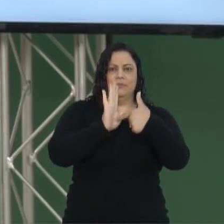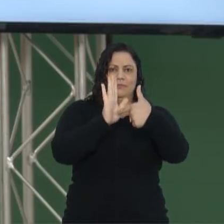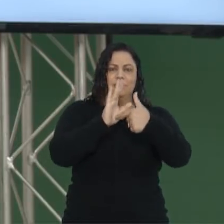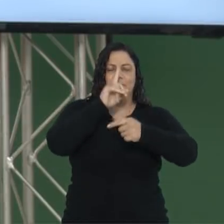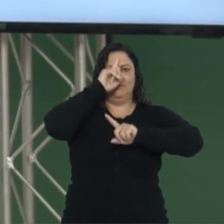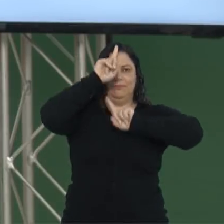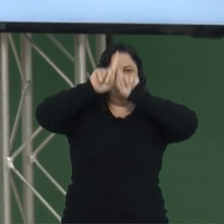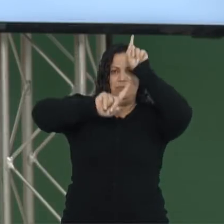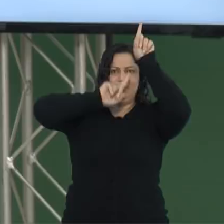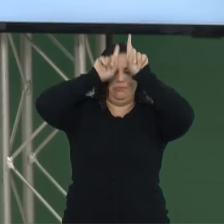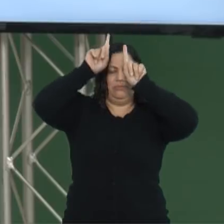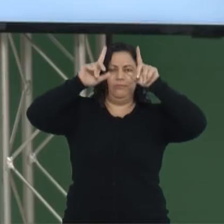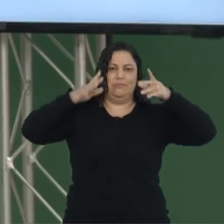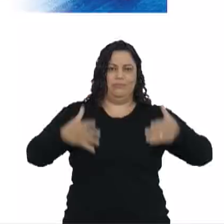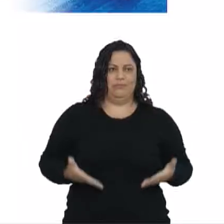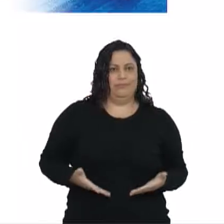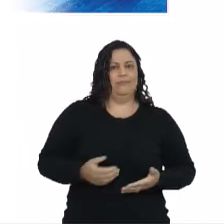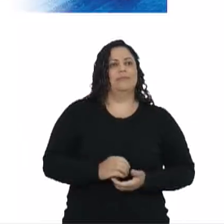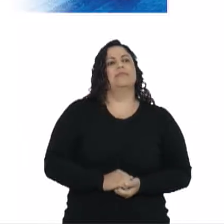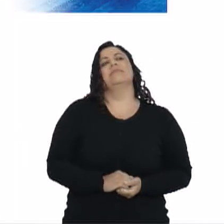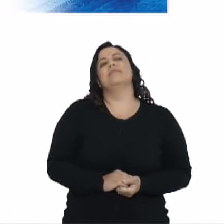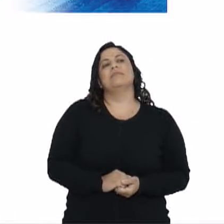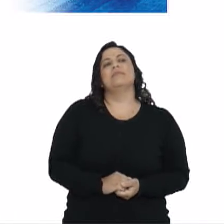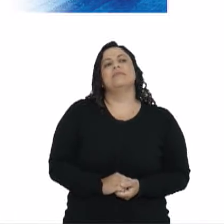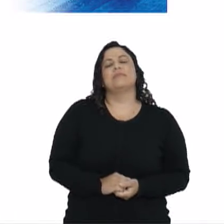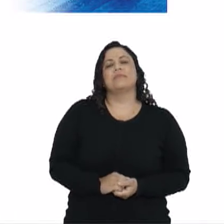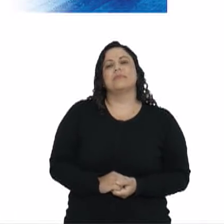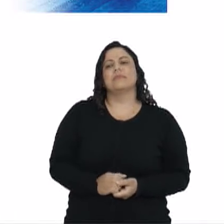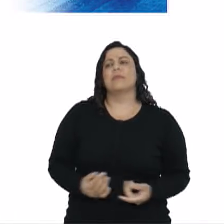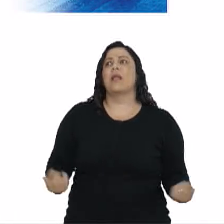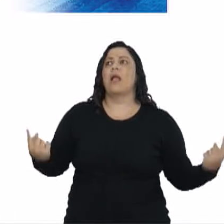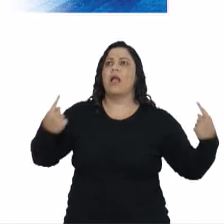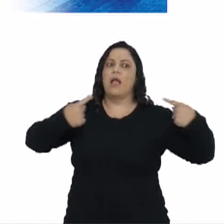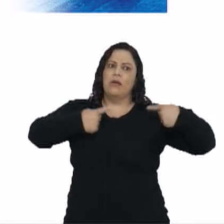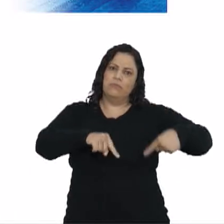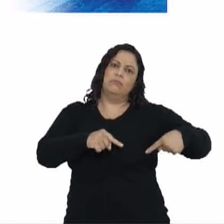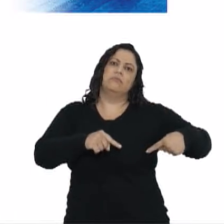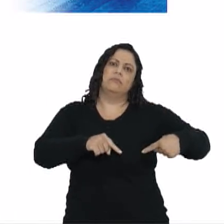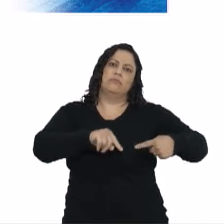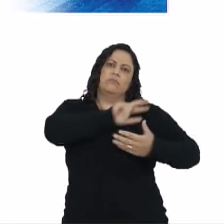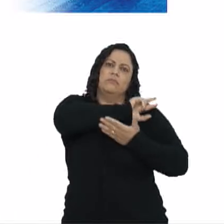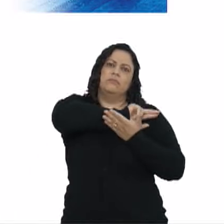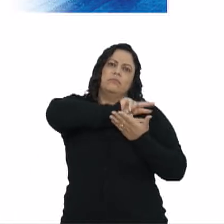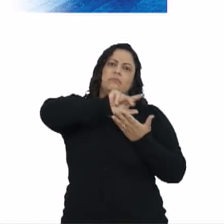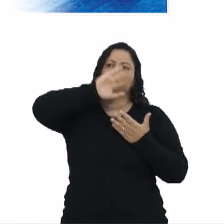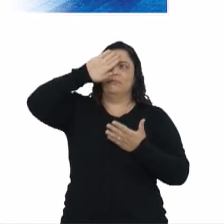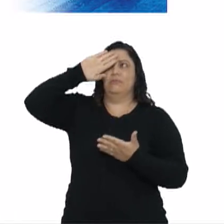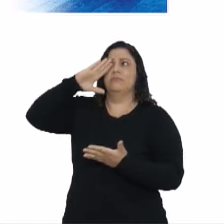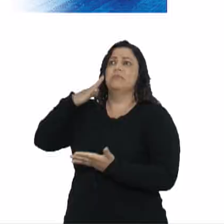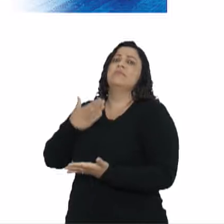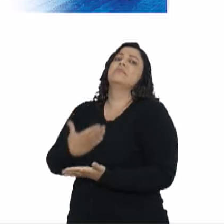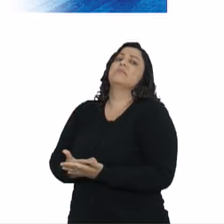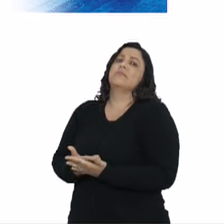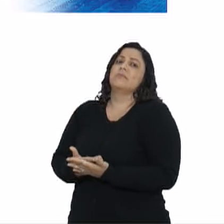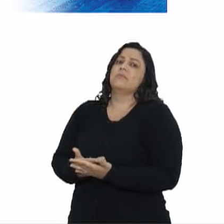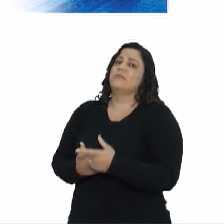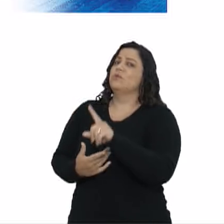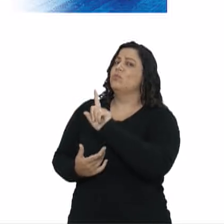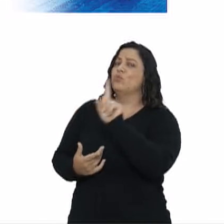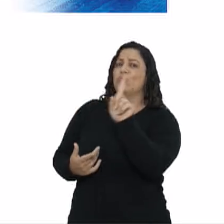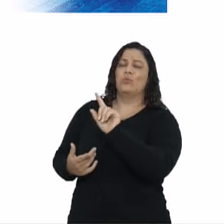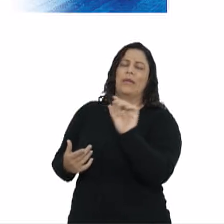bacana. Bom, ao contrário do que muitos acreditam, ócio criativo não significa não fazer